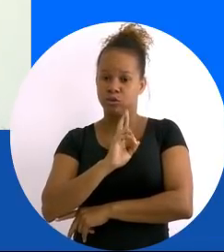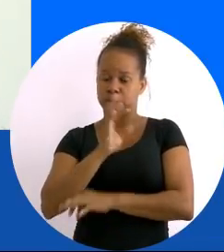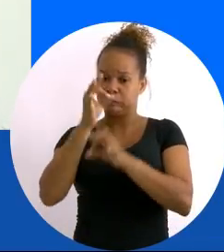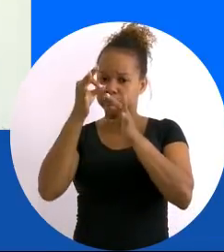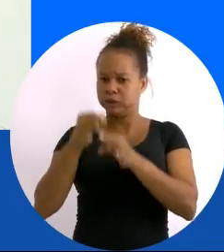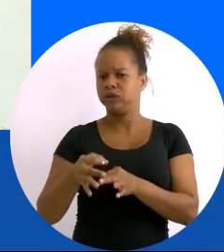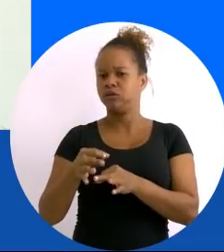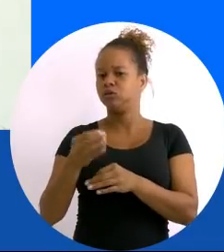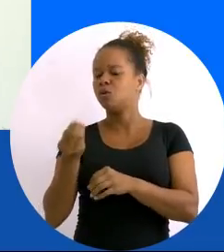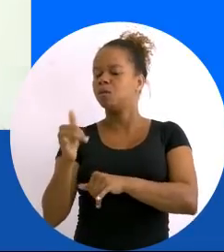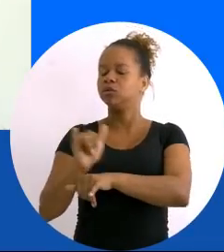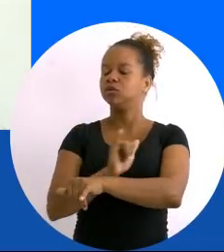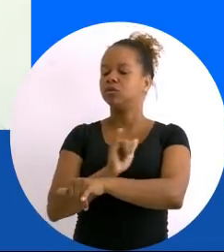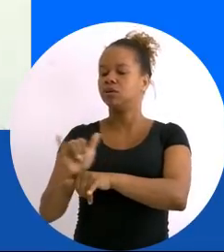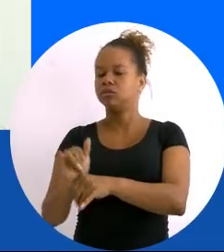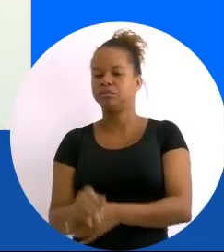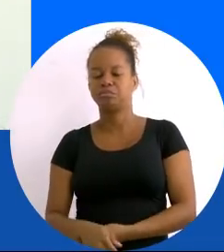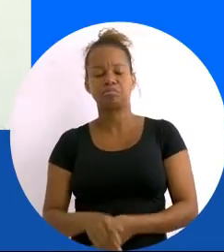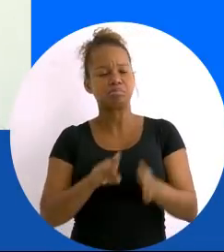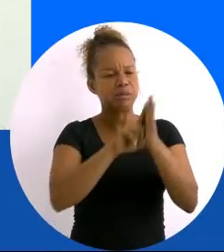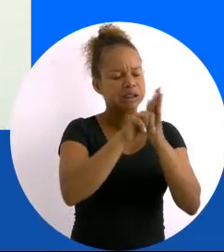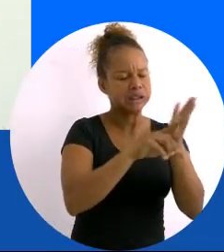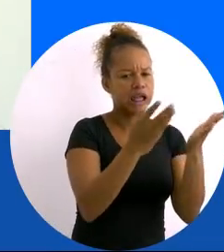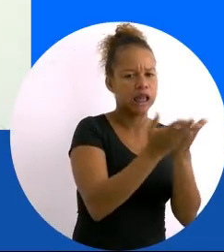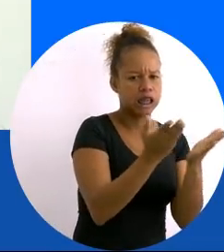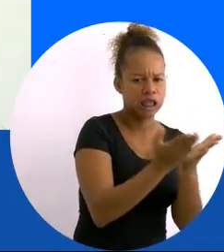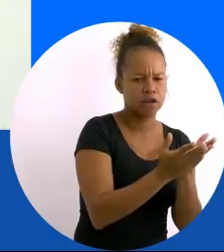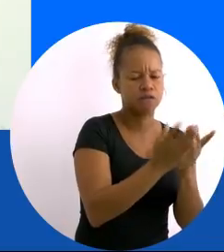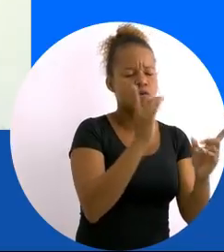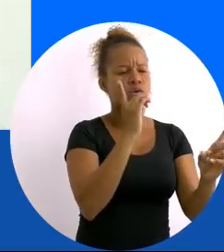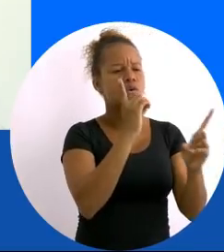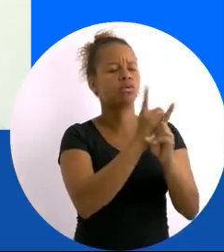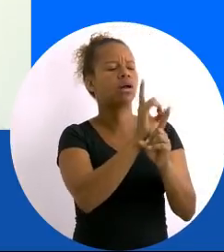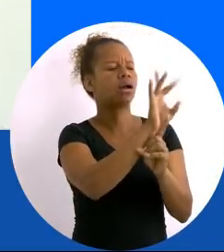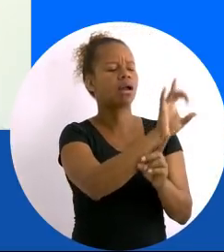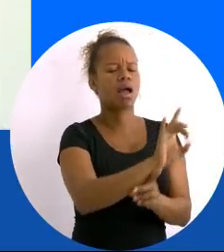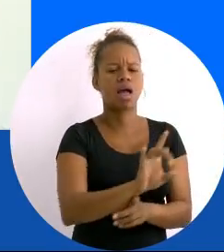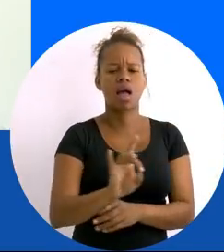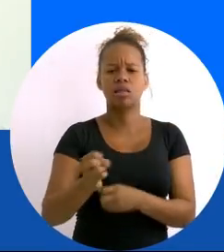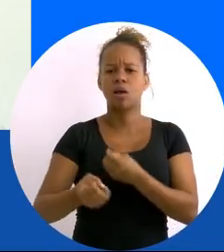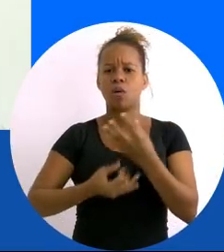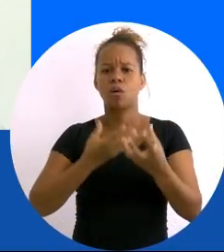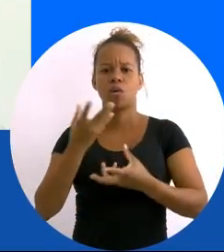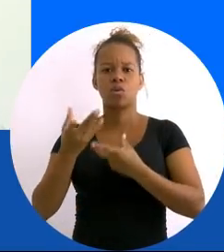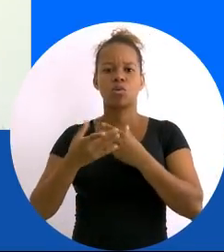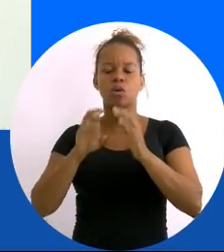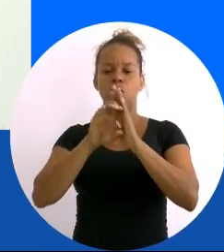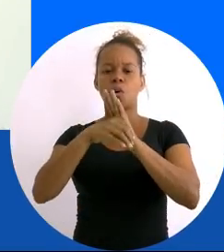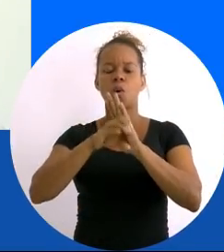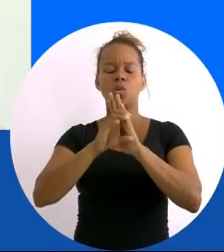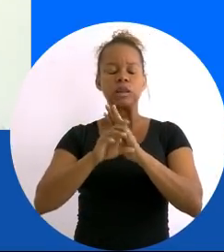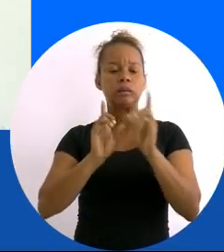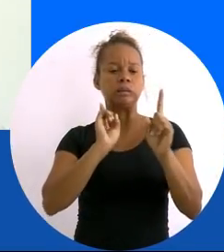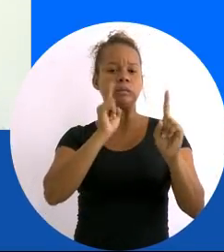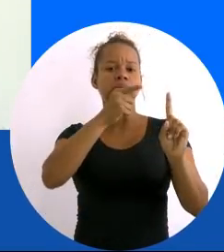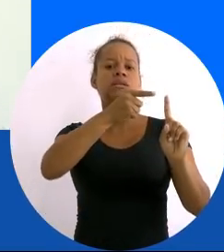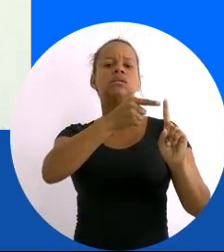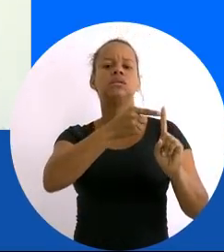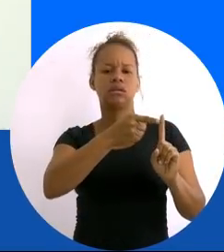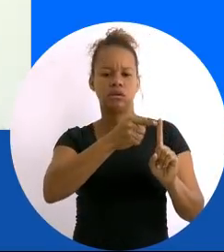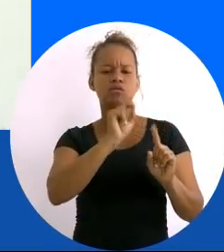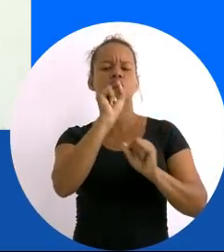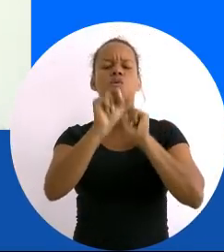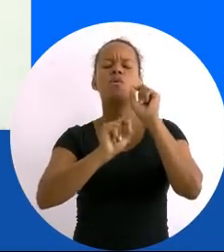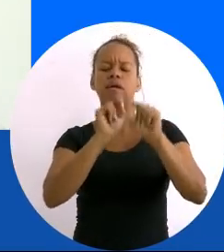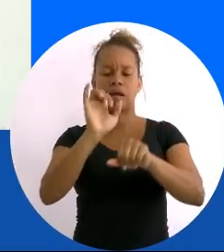específica sobre estratégia. Se eu pesquisar em livros, eu vou encontrar cada autor dando um conceito específico para